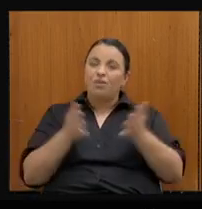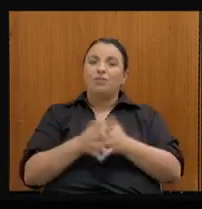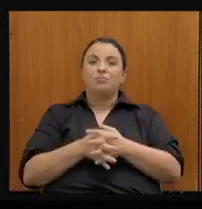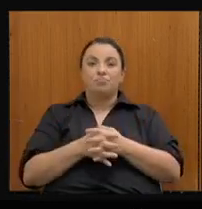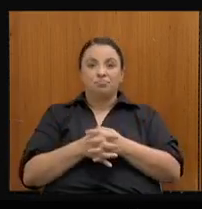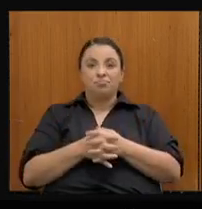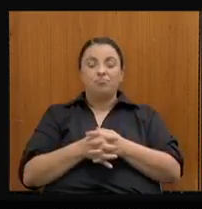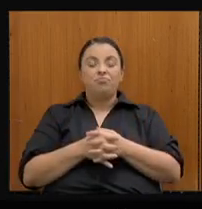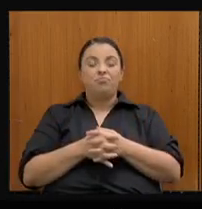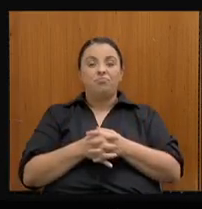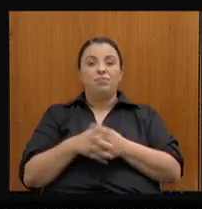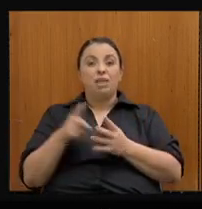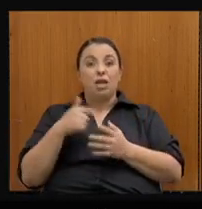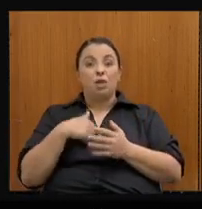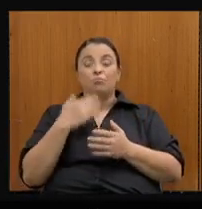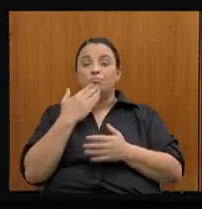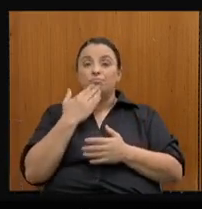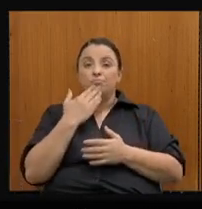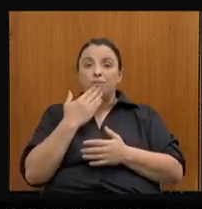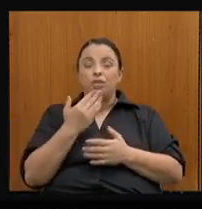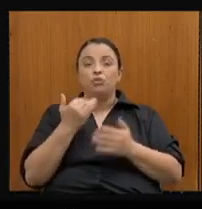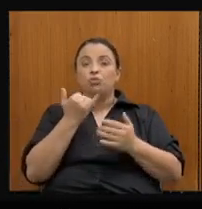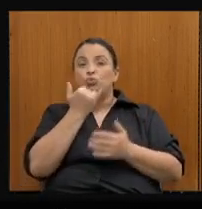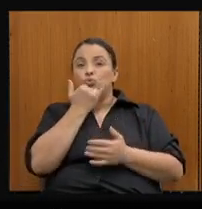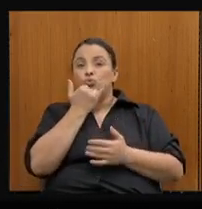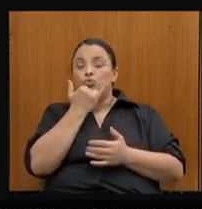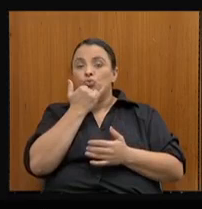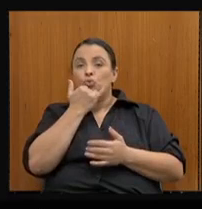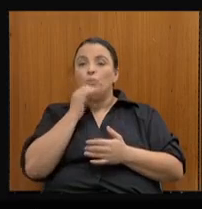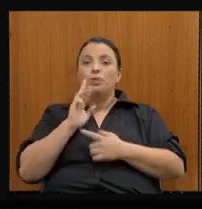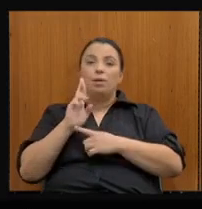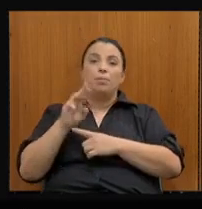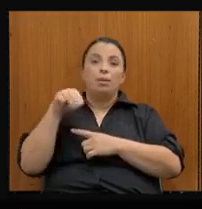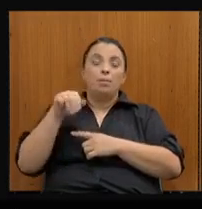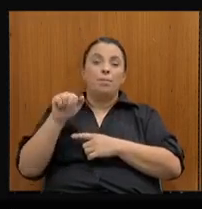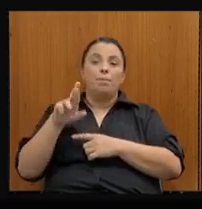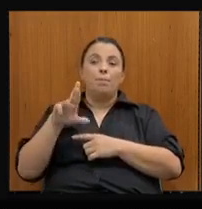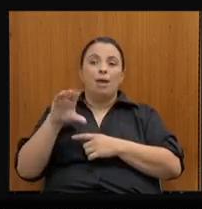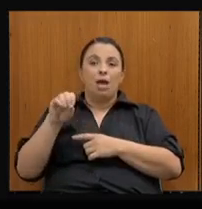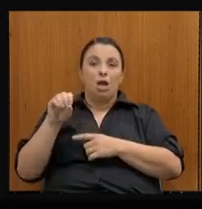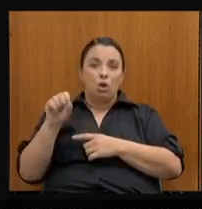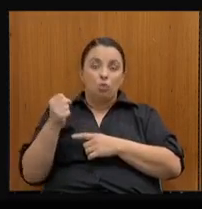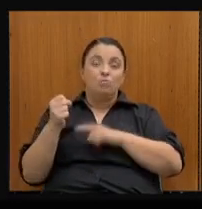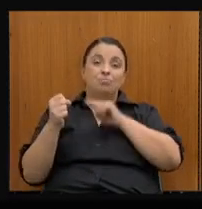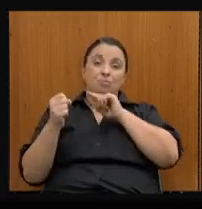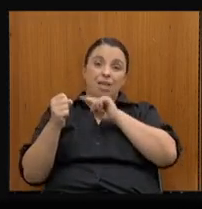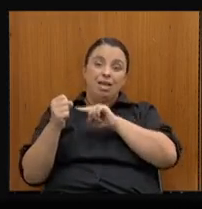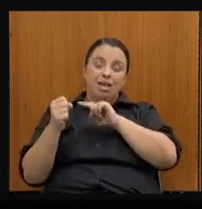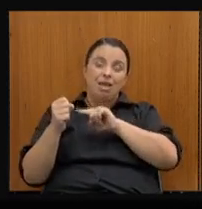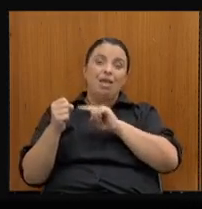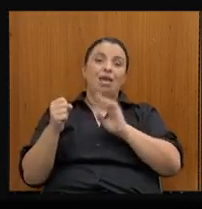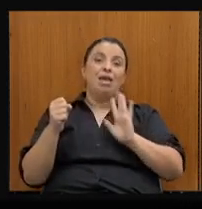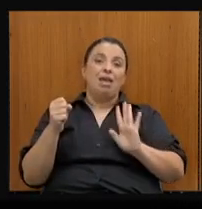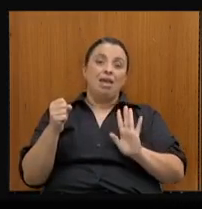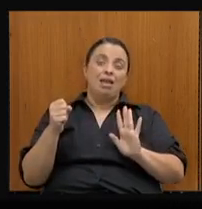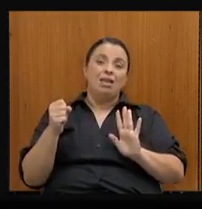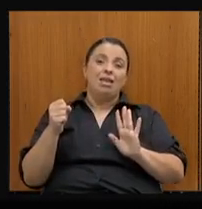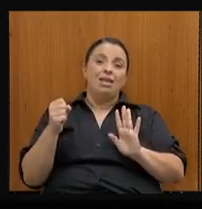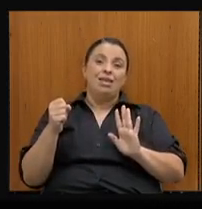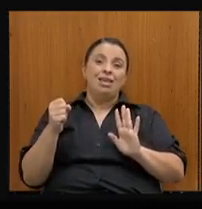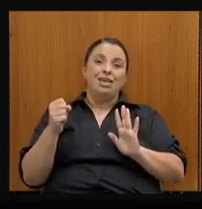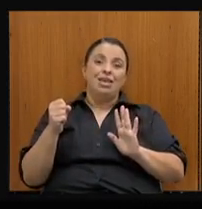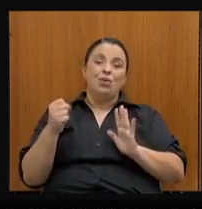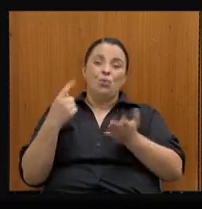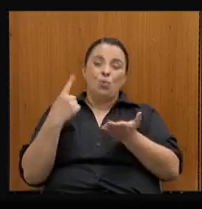peço desculpas em nome do Marcos Brasil levar conseguir deveria a princípio havia sumido